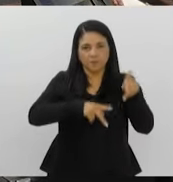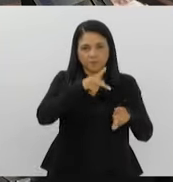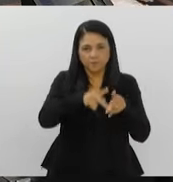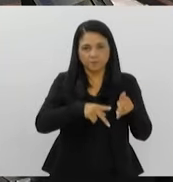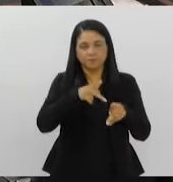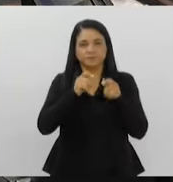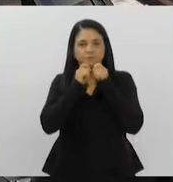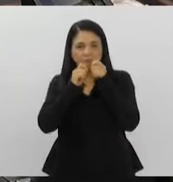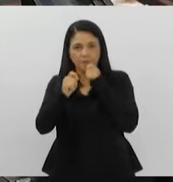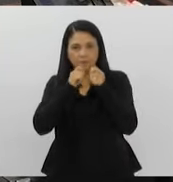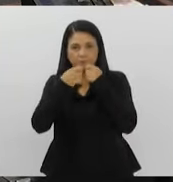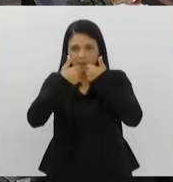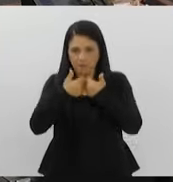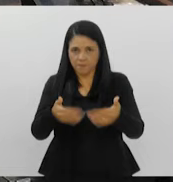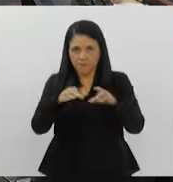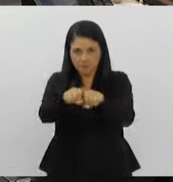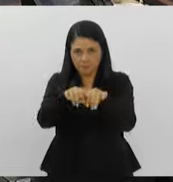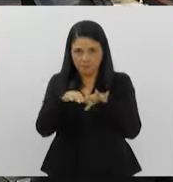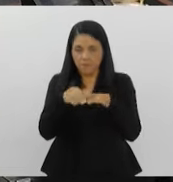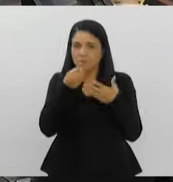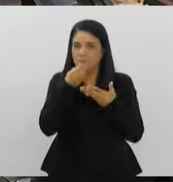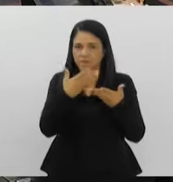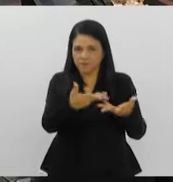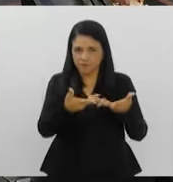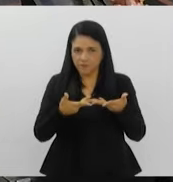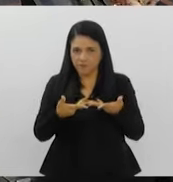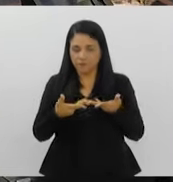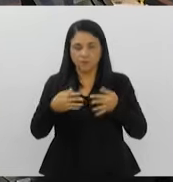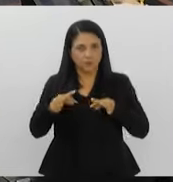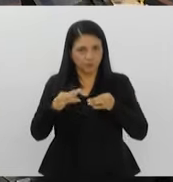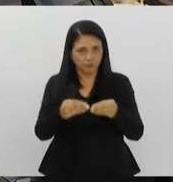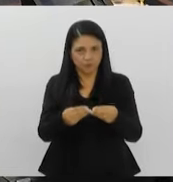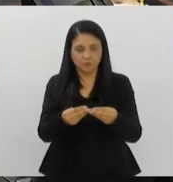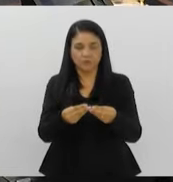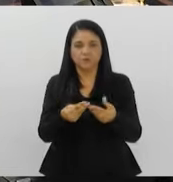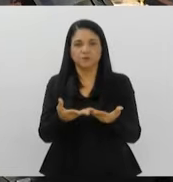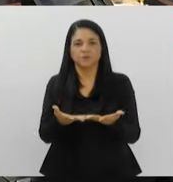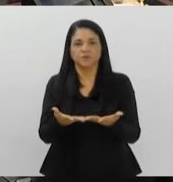Está reaberta a sessão, sejam todos bem-vindos. Está.